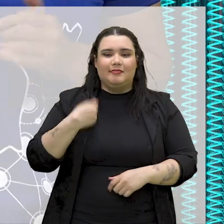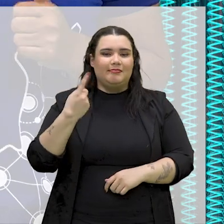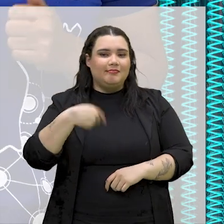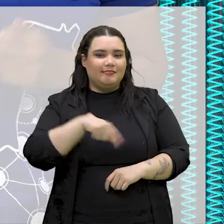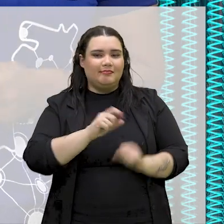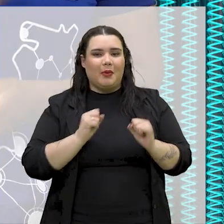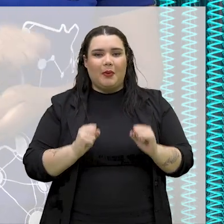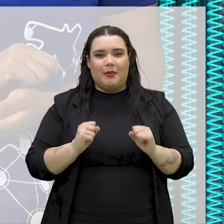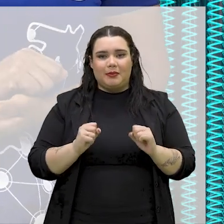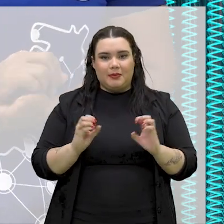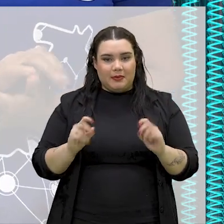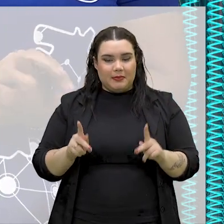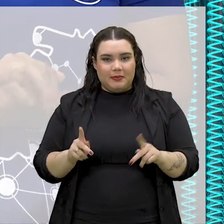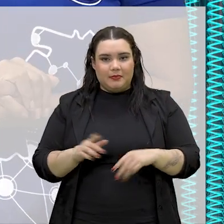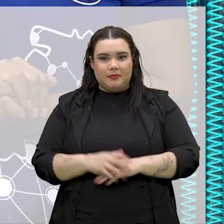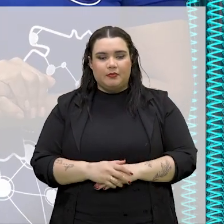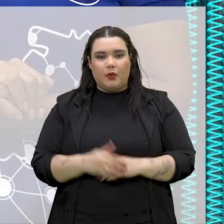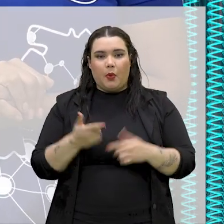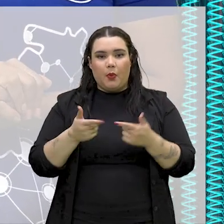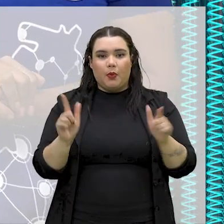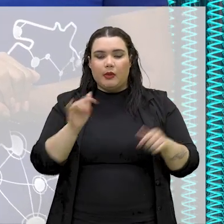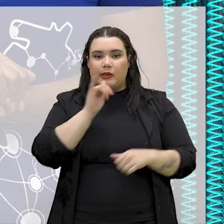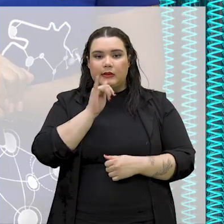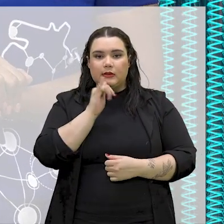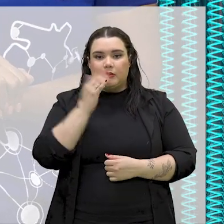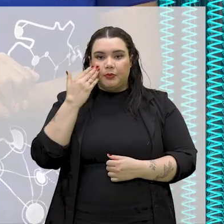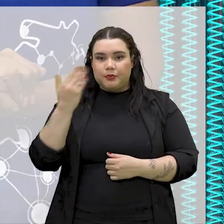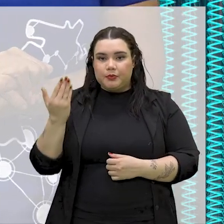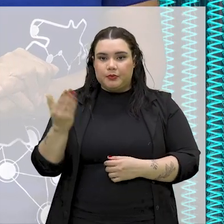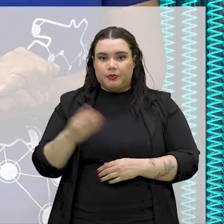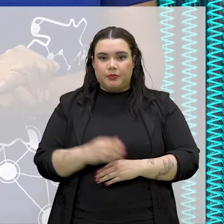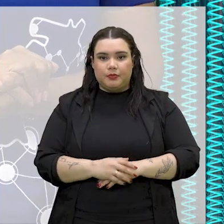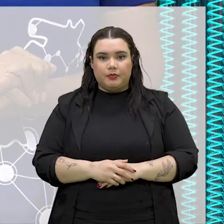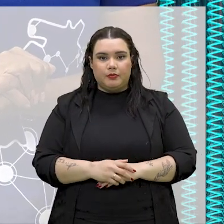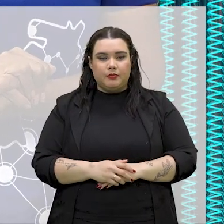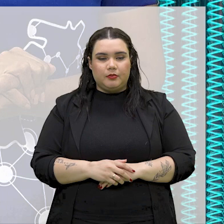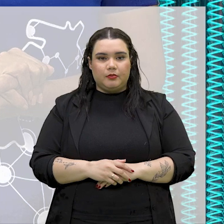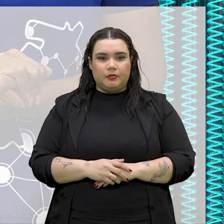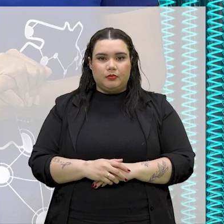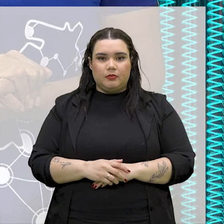pessoa, alright? Mais exemplo aqui, vejam. Come